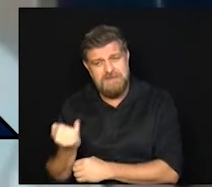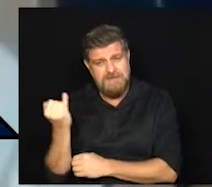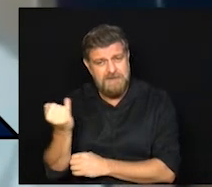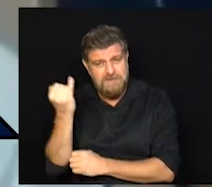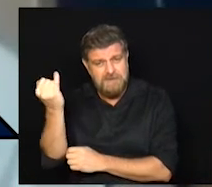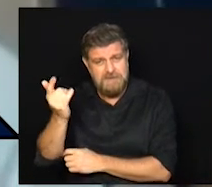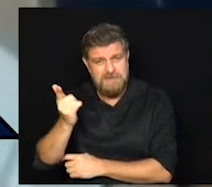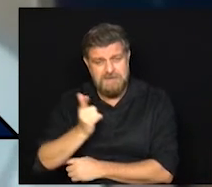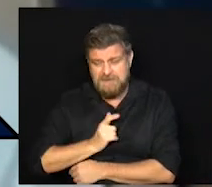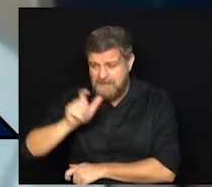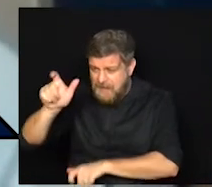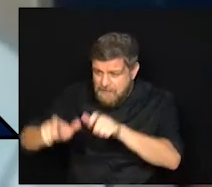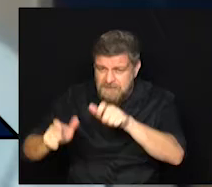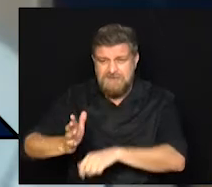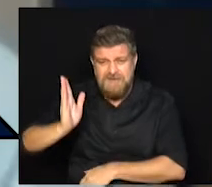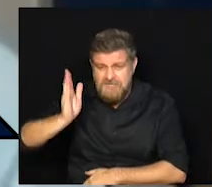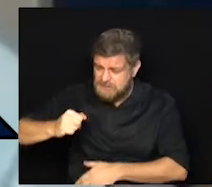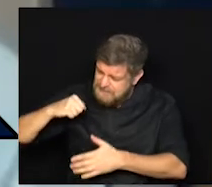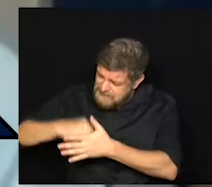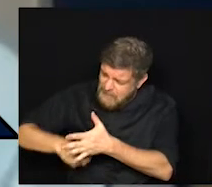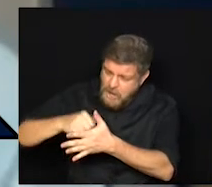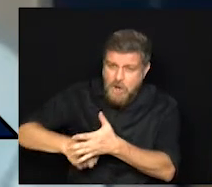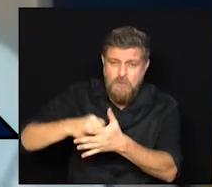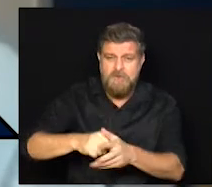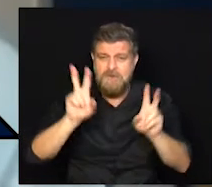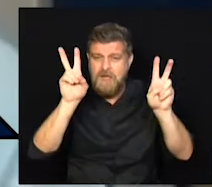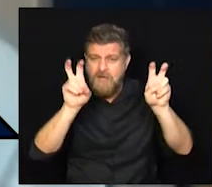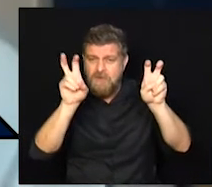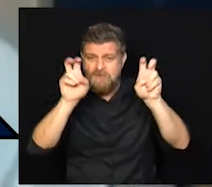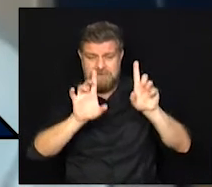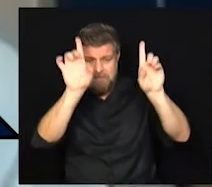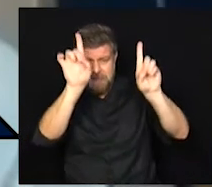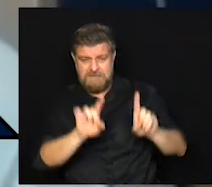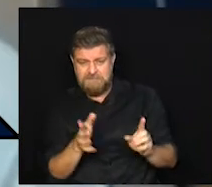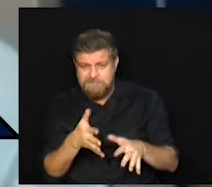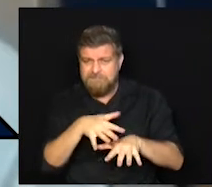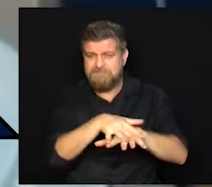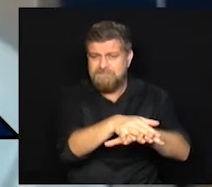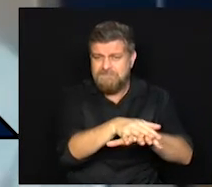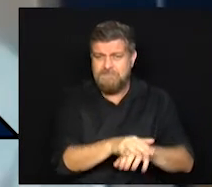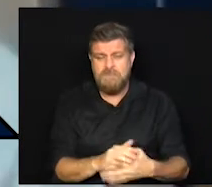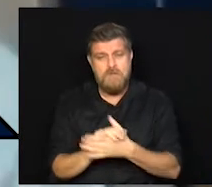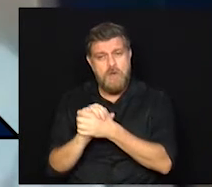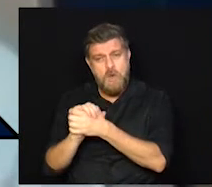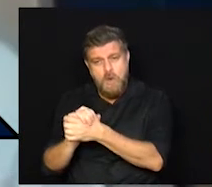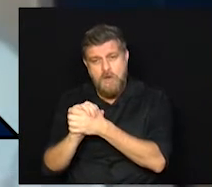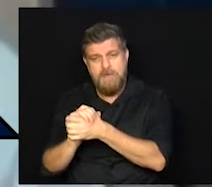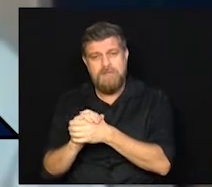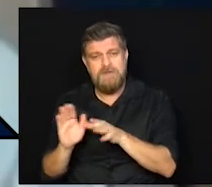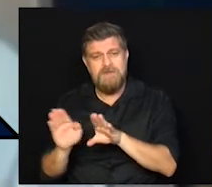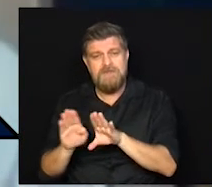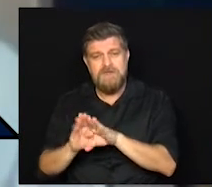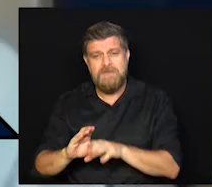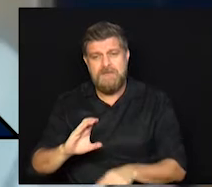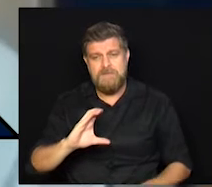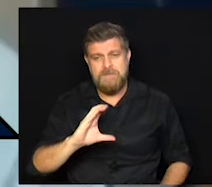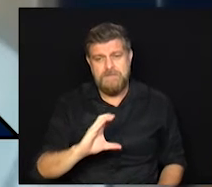pessoas envolvidas já nessa temática, e quero cumprimentar também a Cláudia,